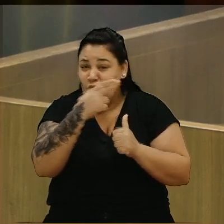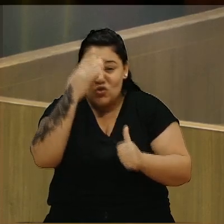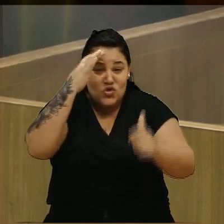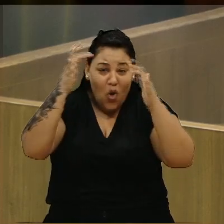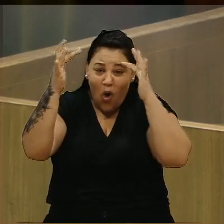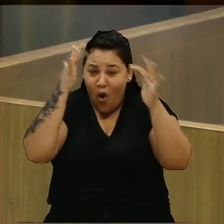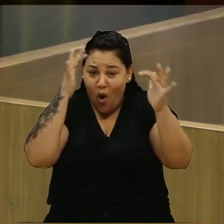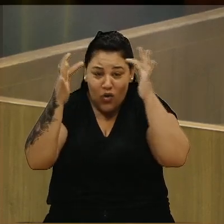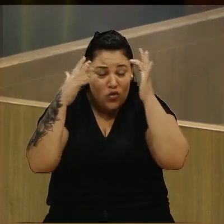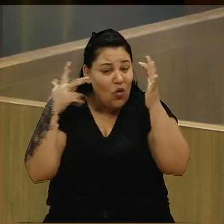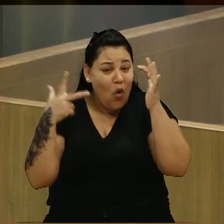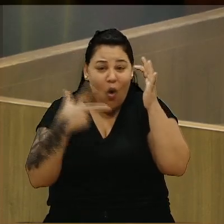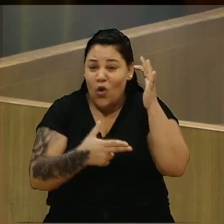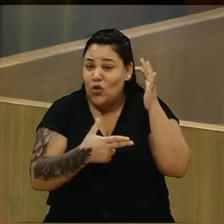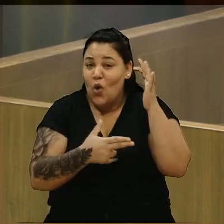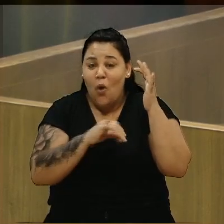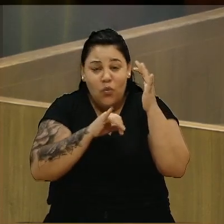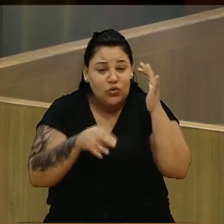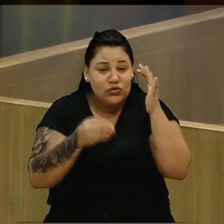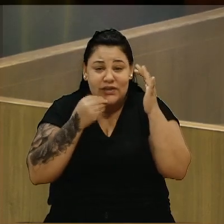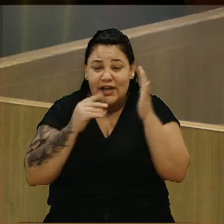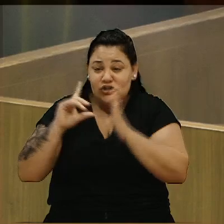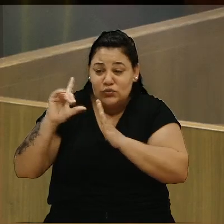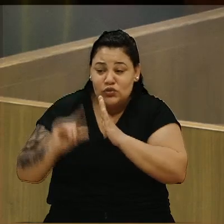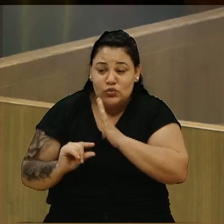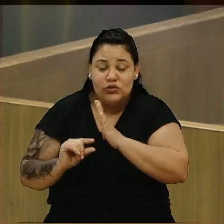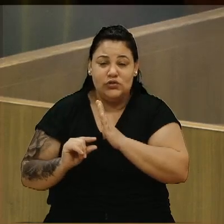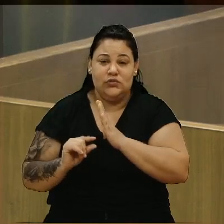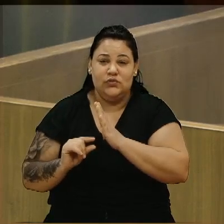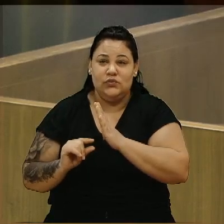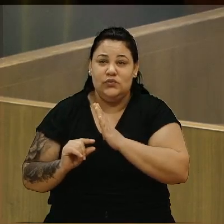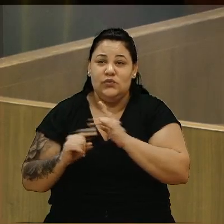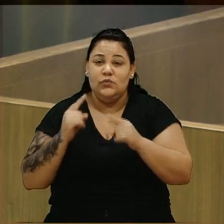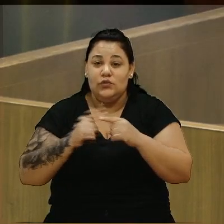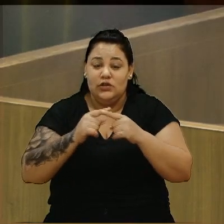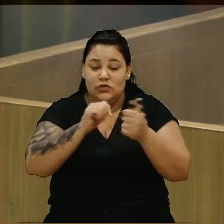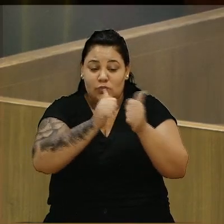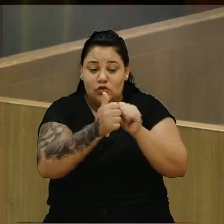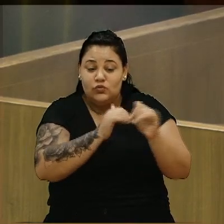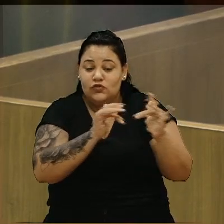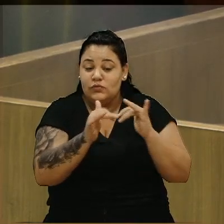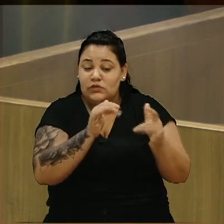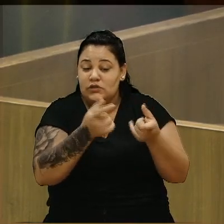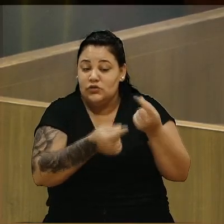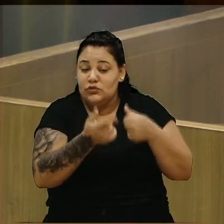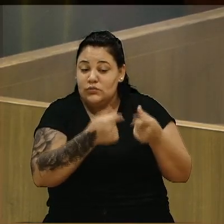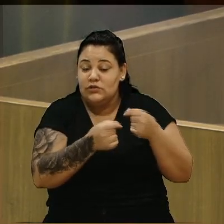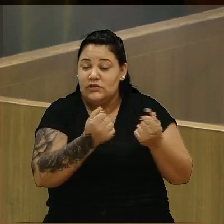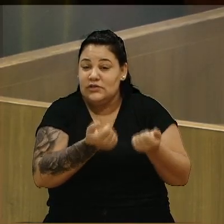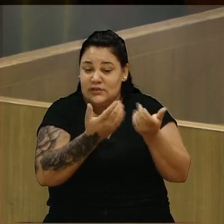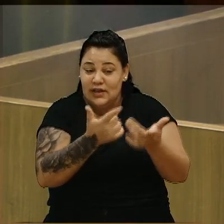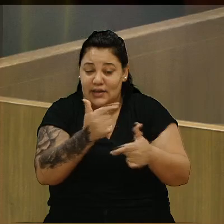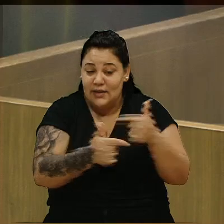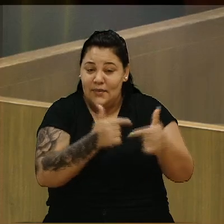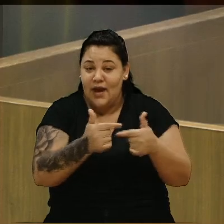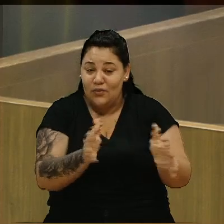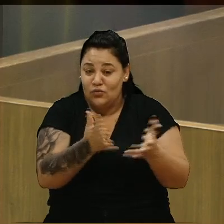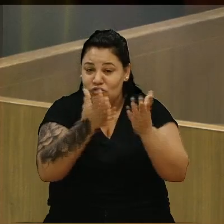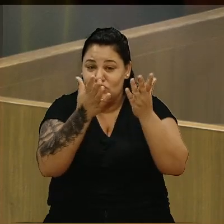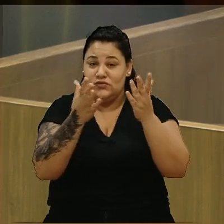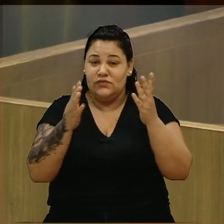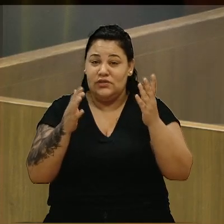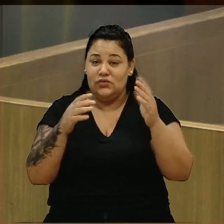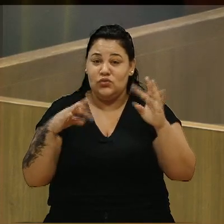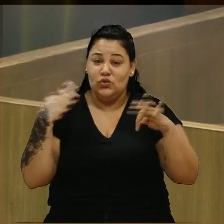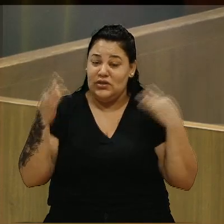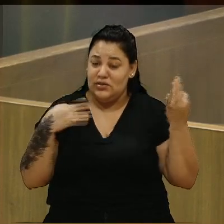é reduzir a receita do próprio município. O esporte movimenta a economia local, gera empregos, atrai investimentos, fomenta o turismo esportivo.